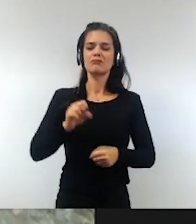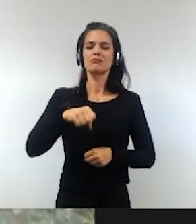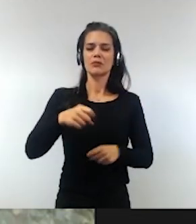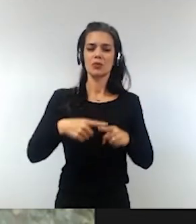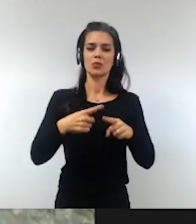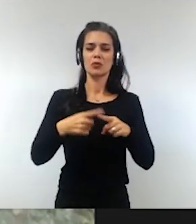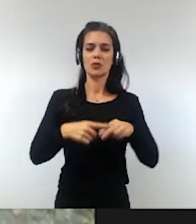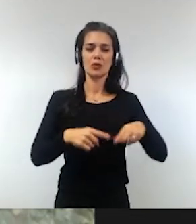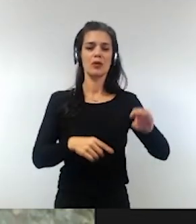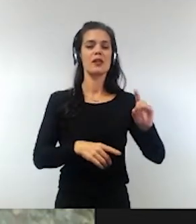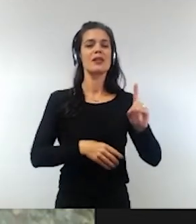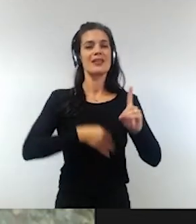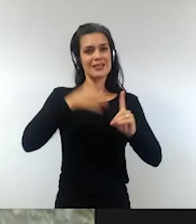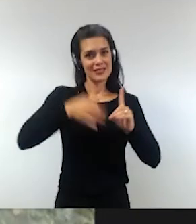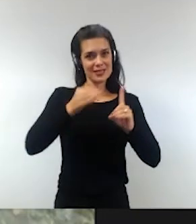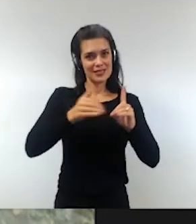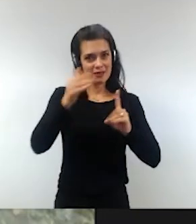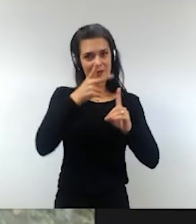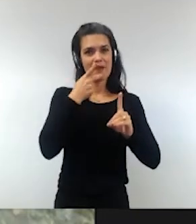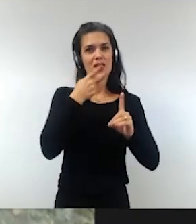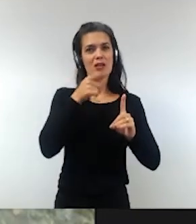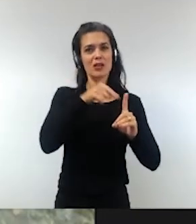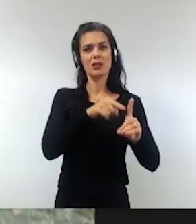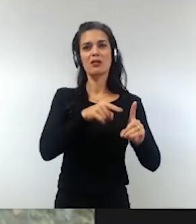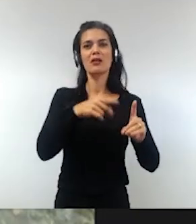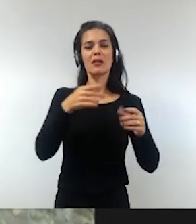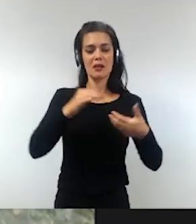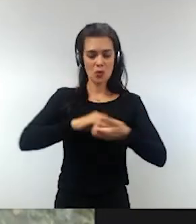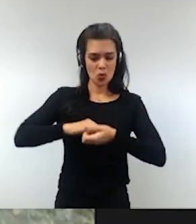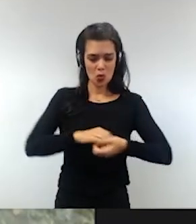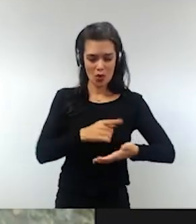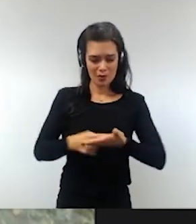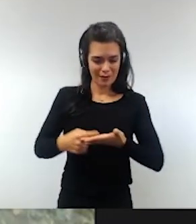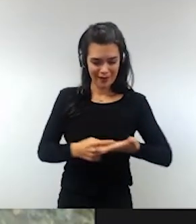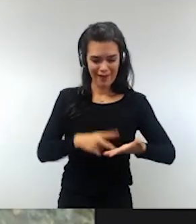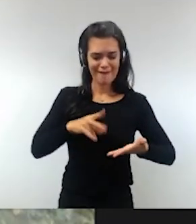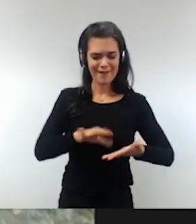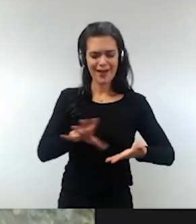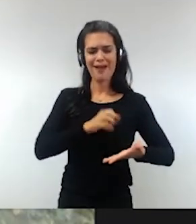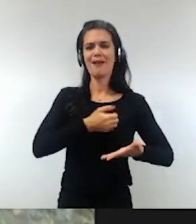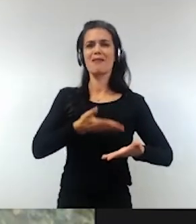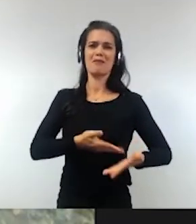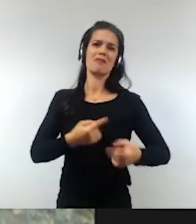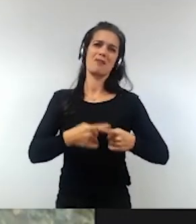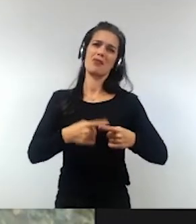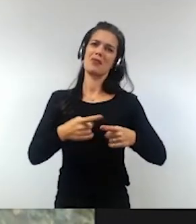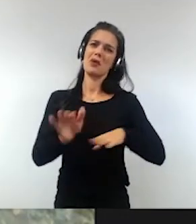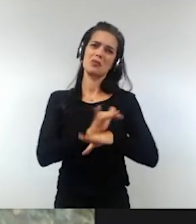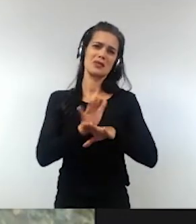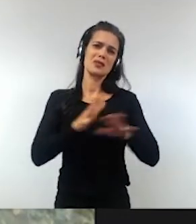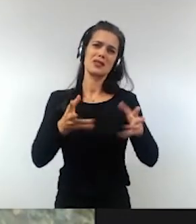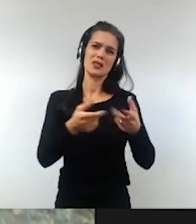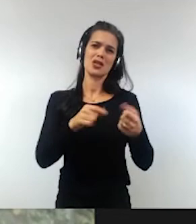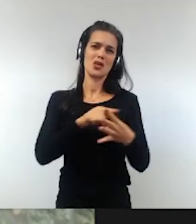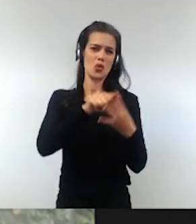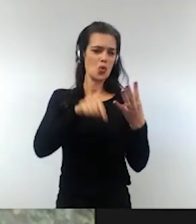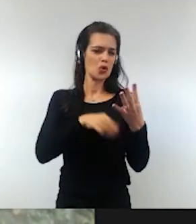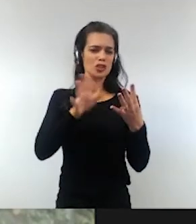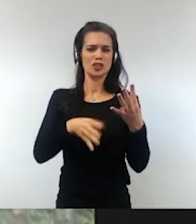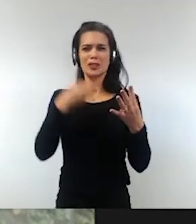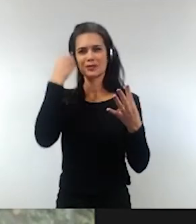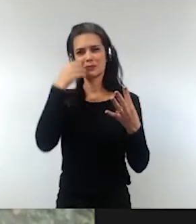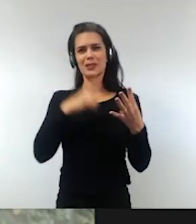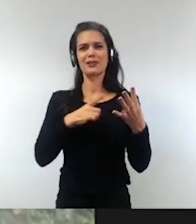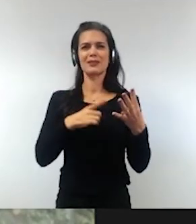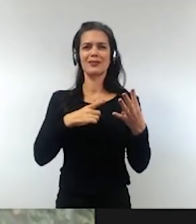como o desembargador Eric disse, basta conhecer a mediação para se apaixonar. Todos nós 3, nós 4 passamos por isso. A